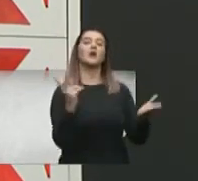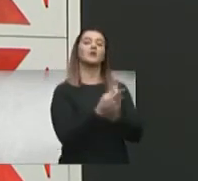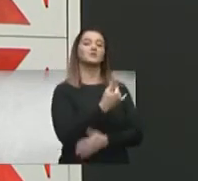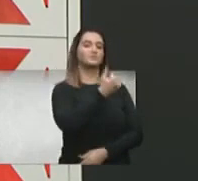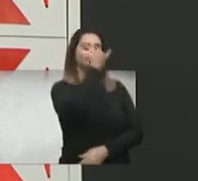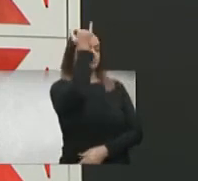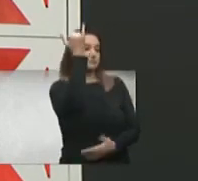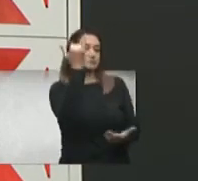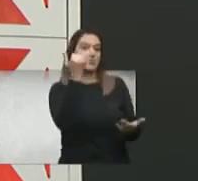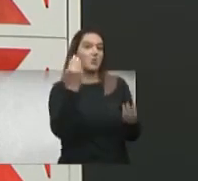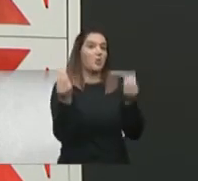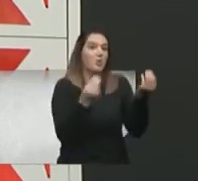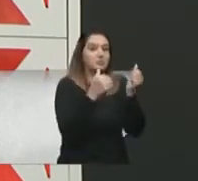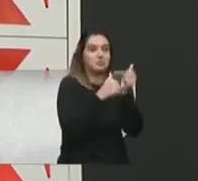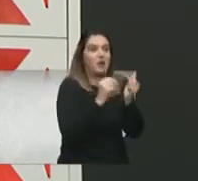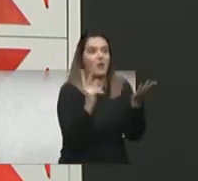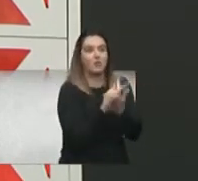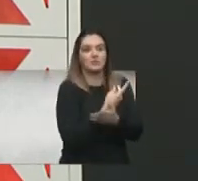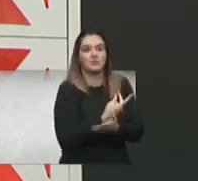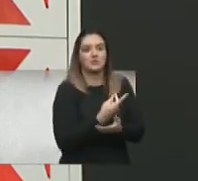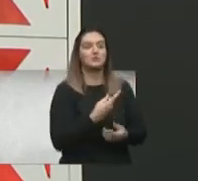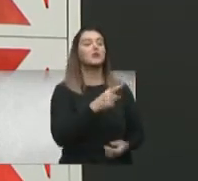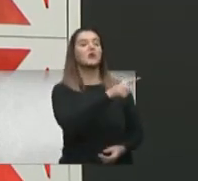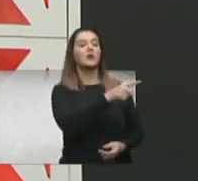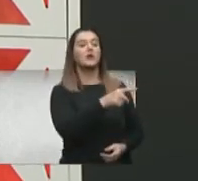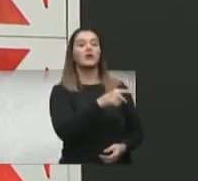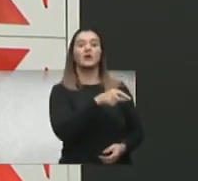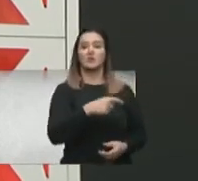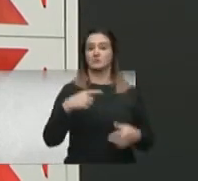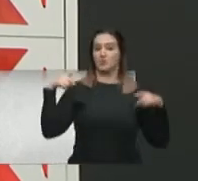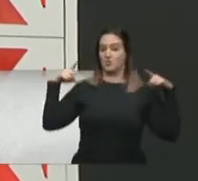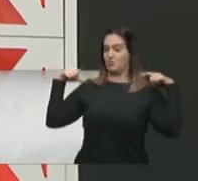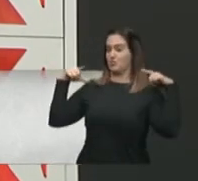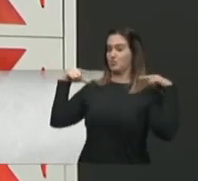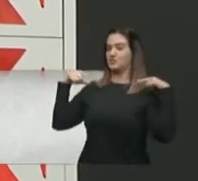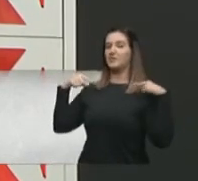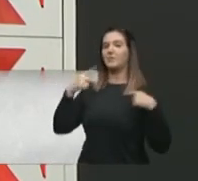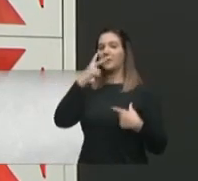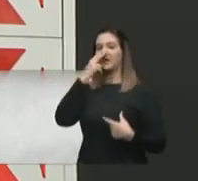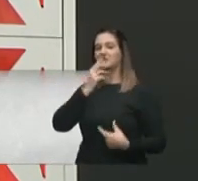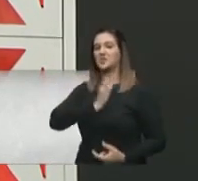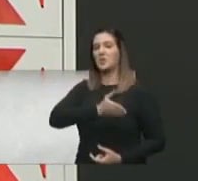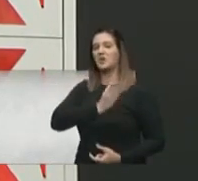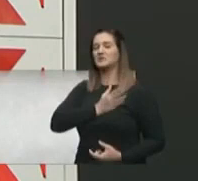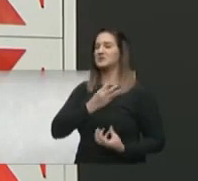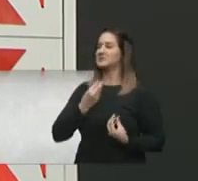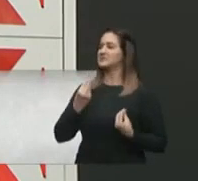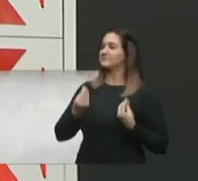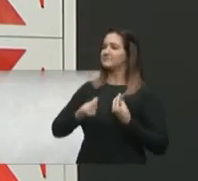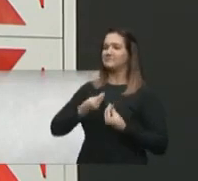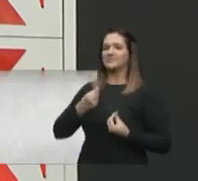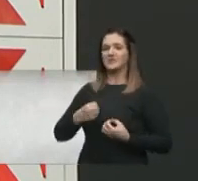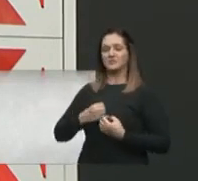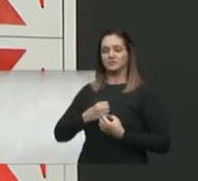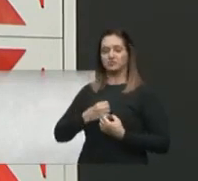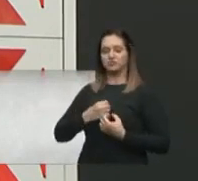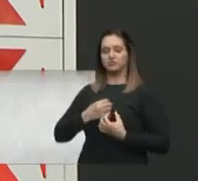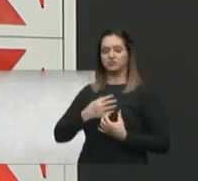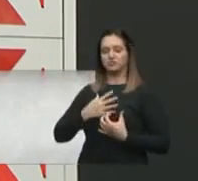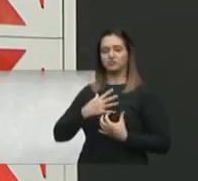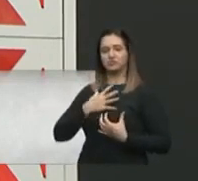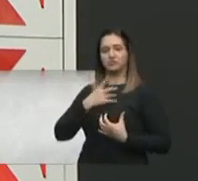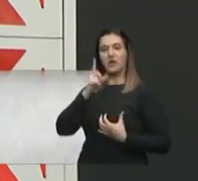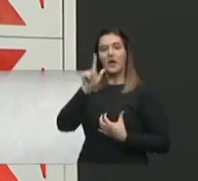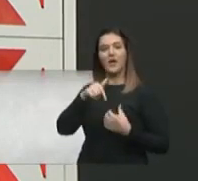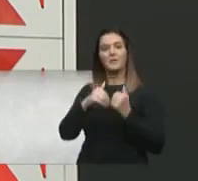dia, de uma maneira misteriosa, nasceu, brotou no coração dele uma coisa estranha, inexplicável, o que nós chamamos